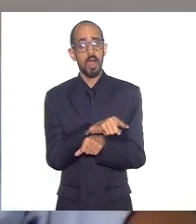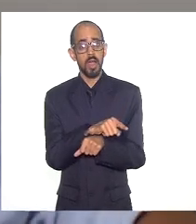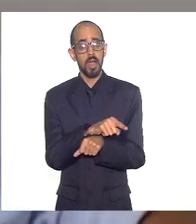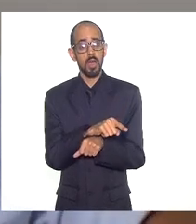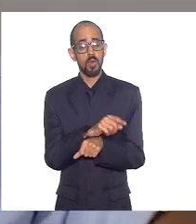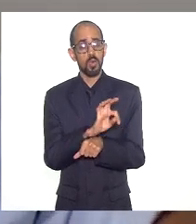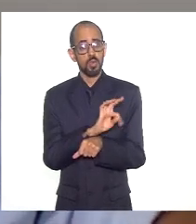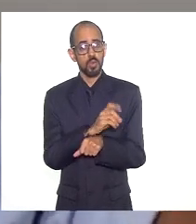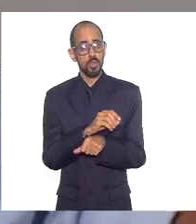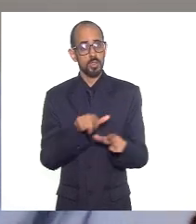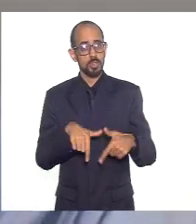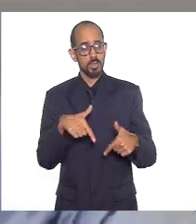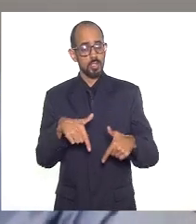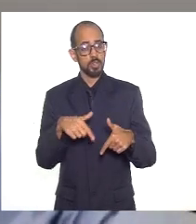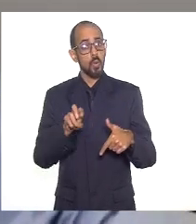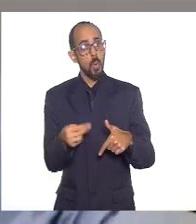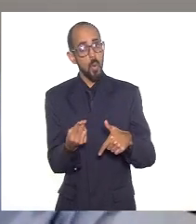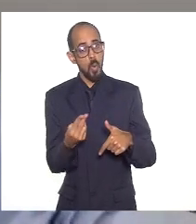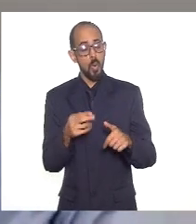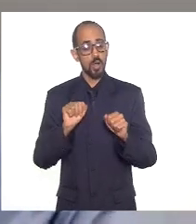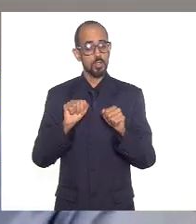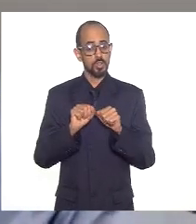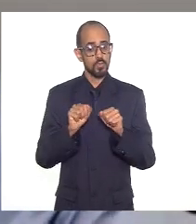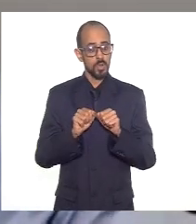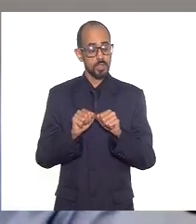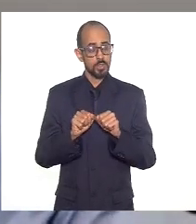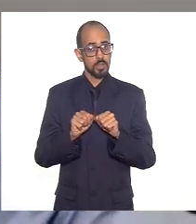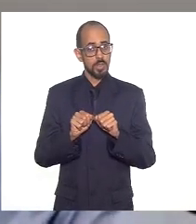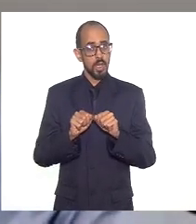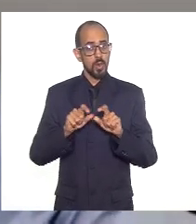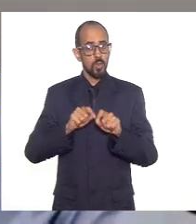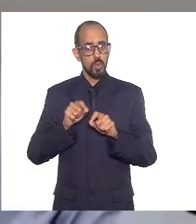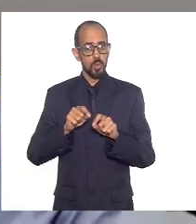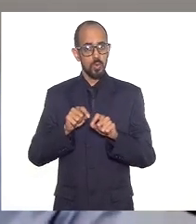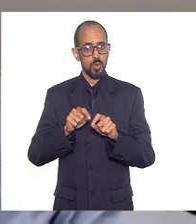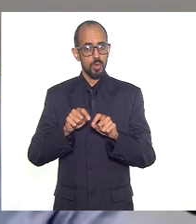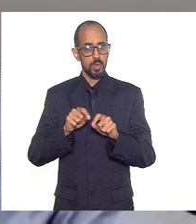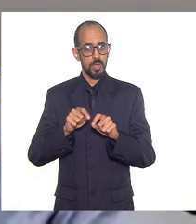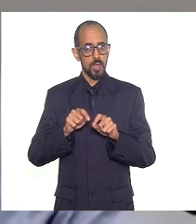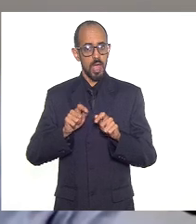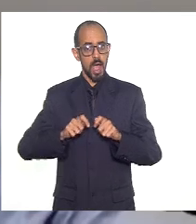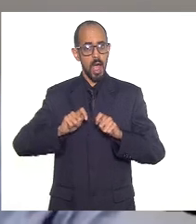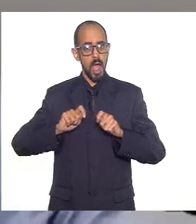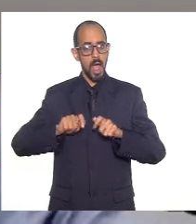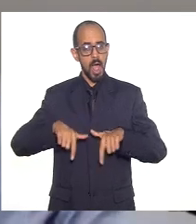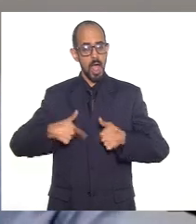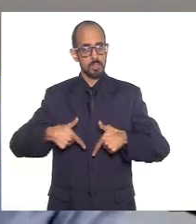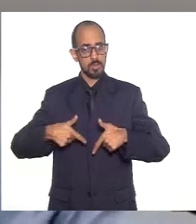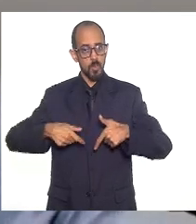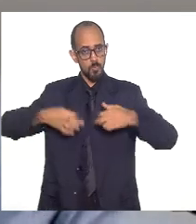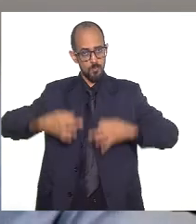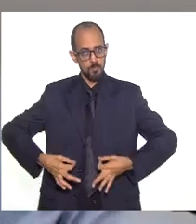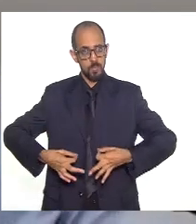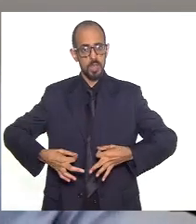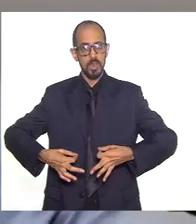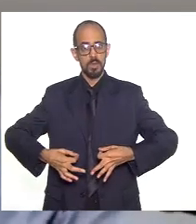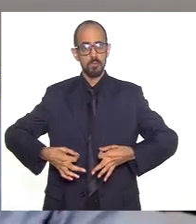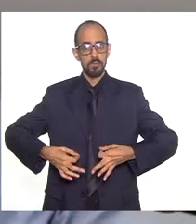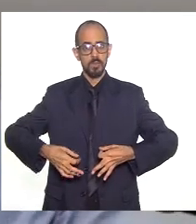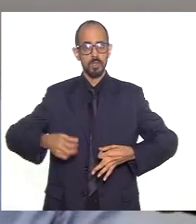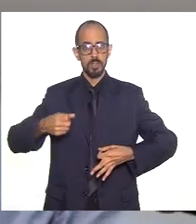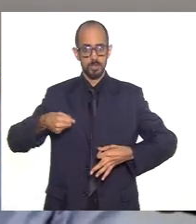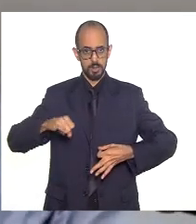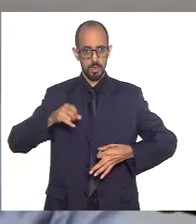sob o risco de nós termos que adotar posições firmes por parte do parlamento para conter esse movimento, caso ele esteja, de fato,